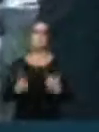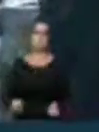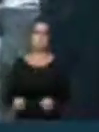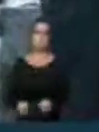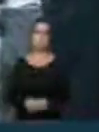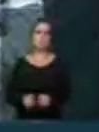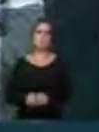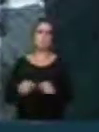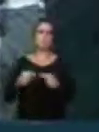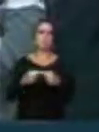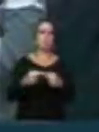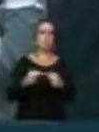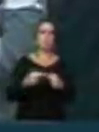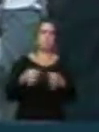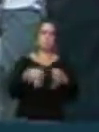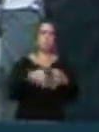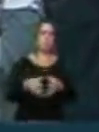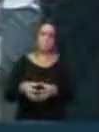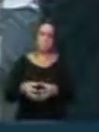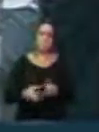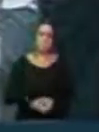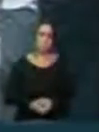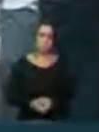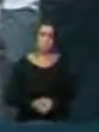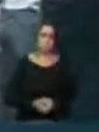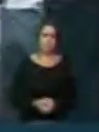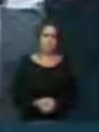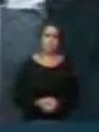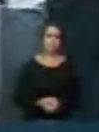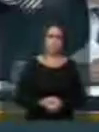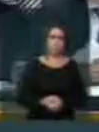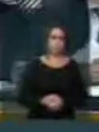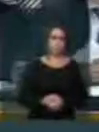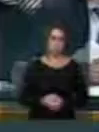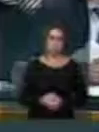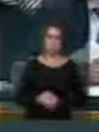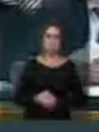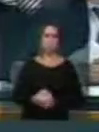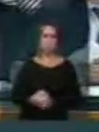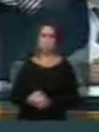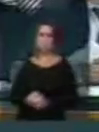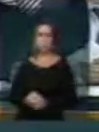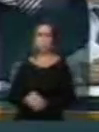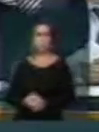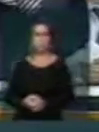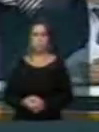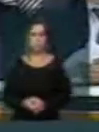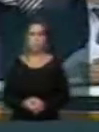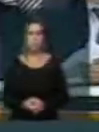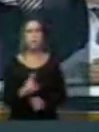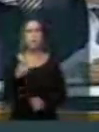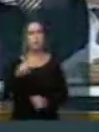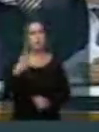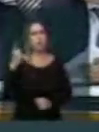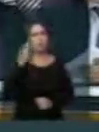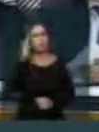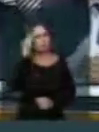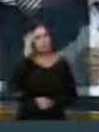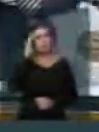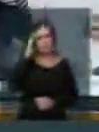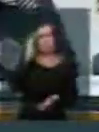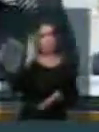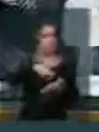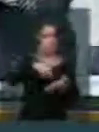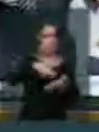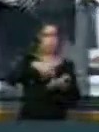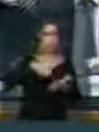requerimento antirregimental naquela comissão. Vou recolher a sua questão de ordem e vou lhe responder posteriormente, deputado.